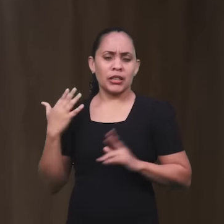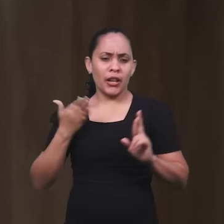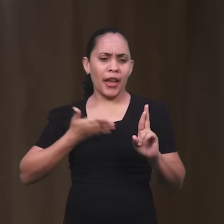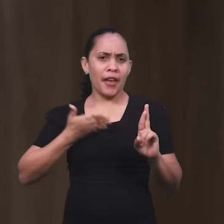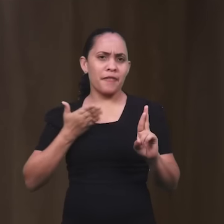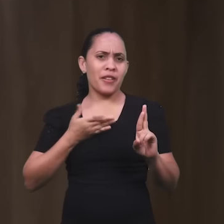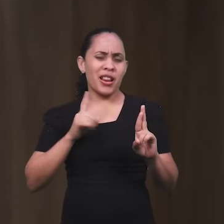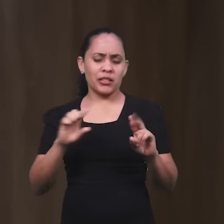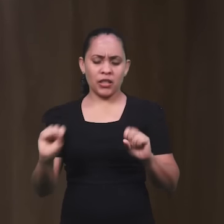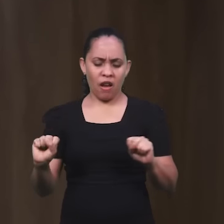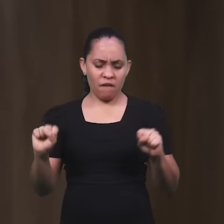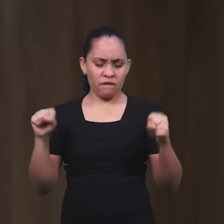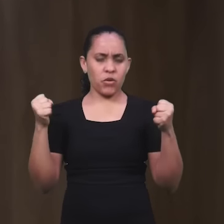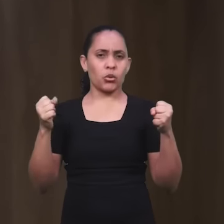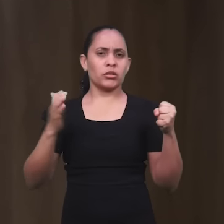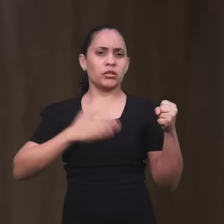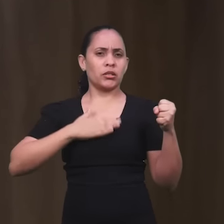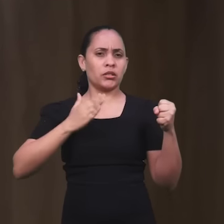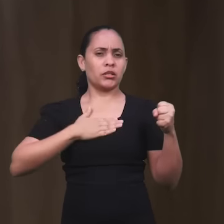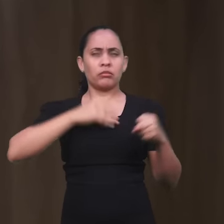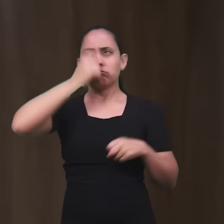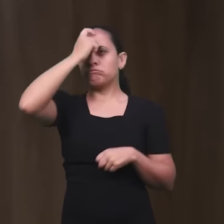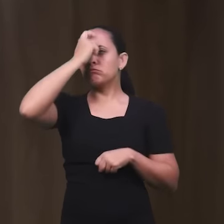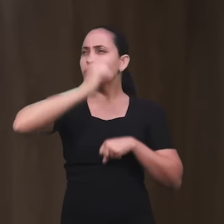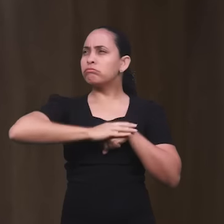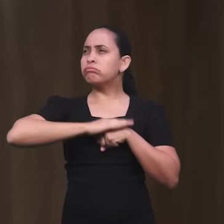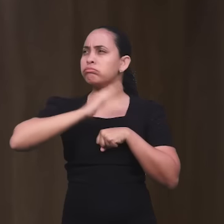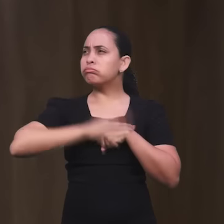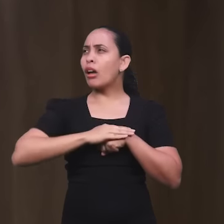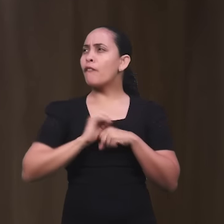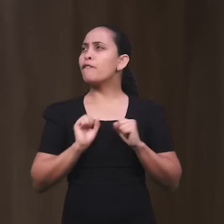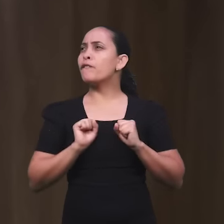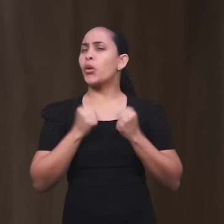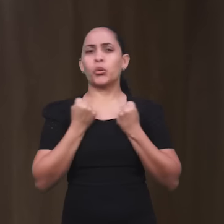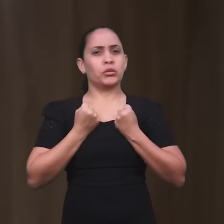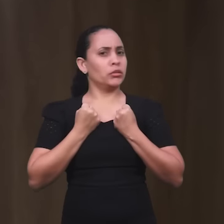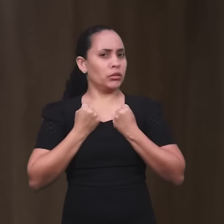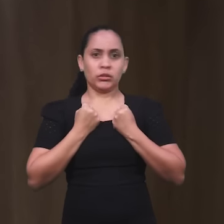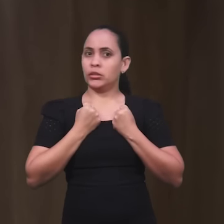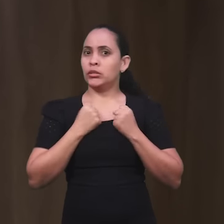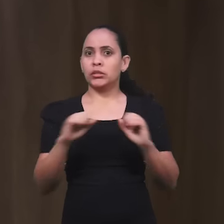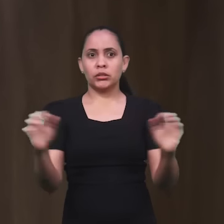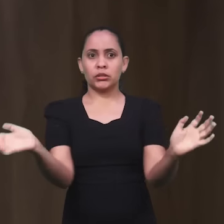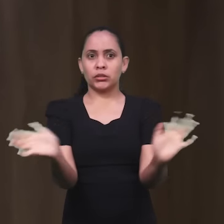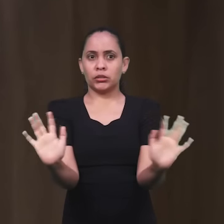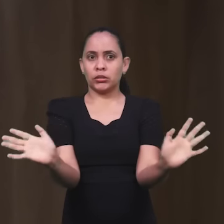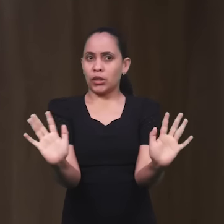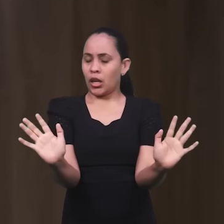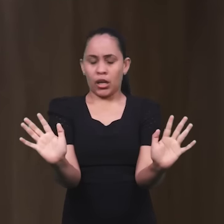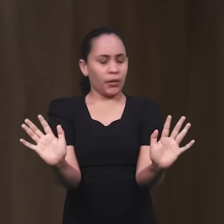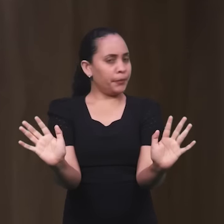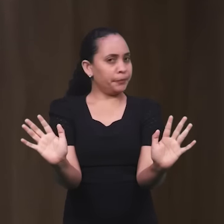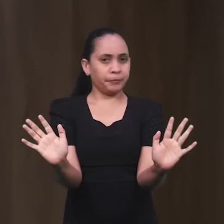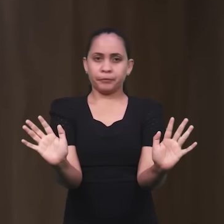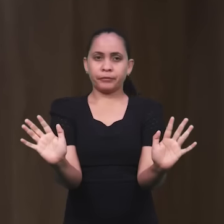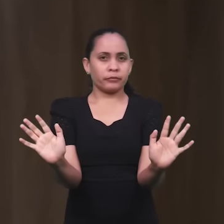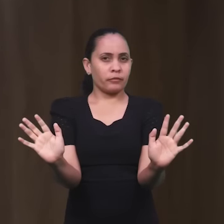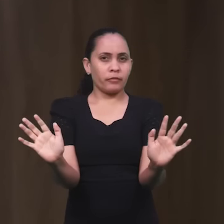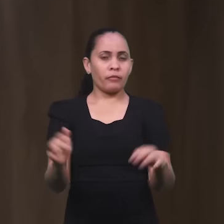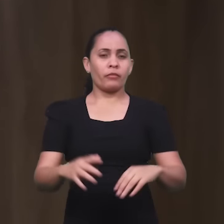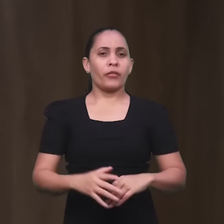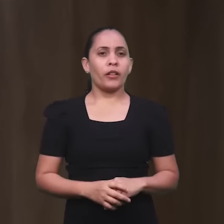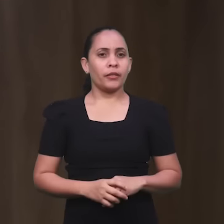à força dele, à autossuficiência, ao poderio dele como rei, aos